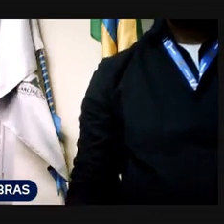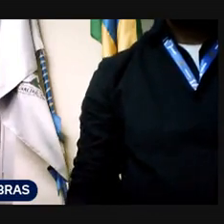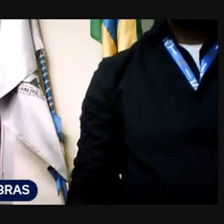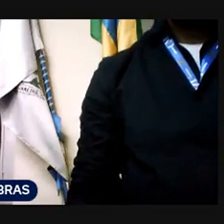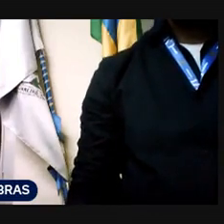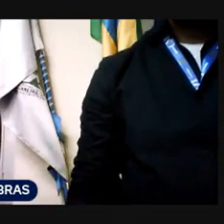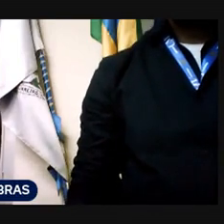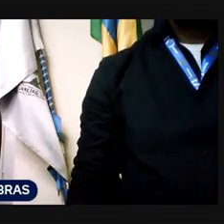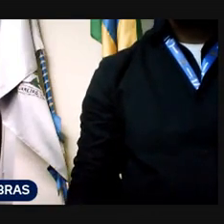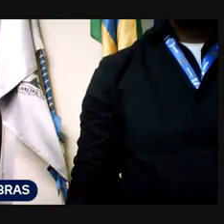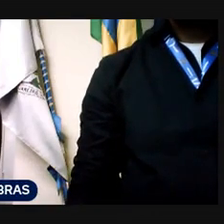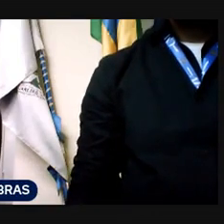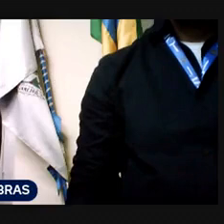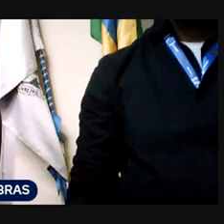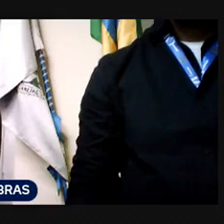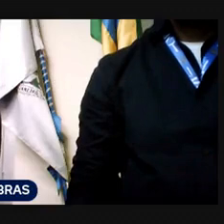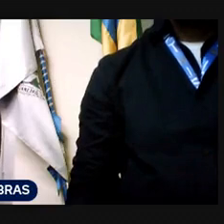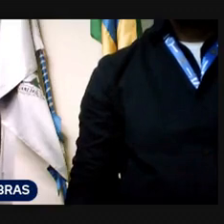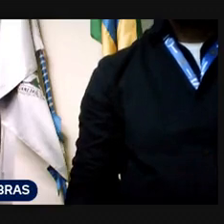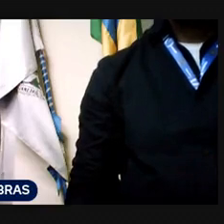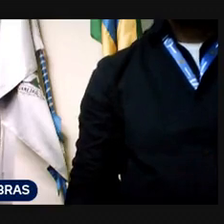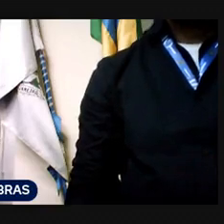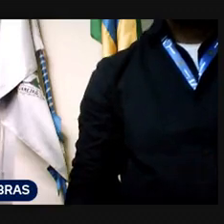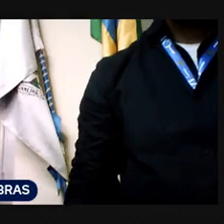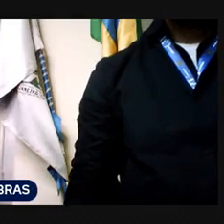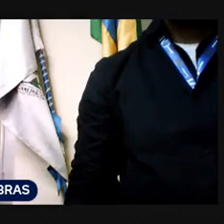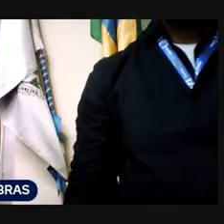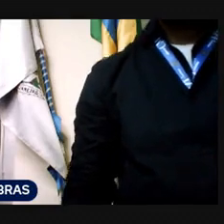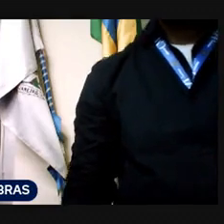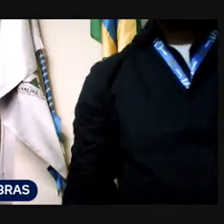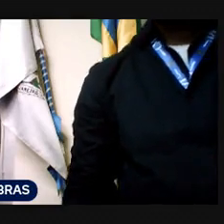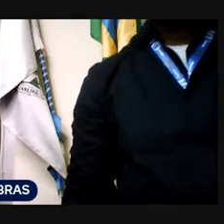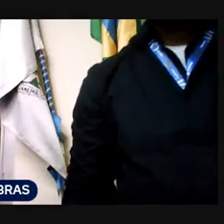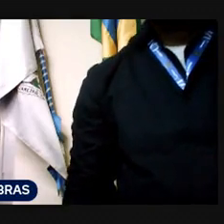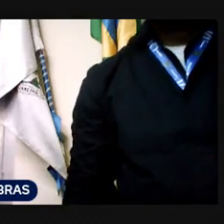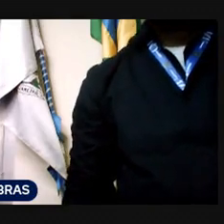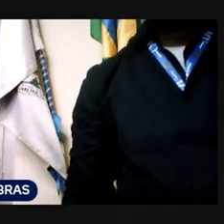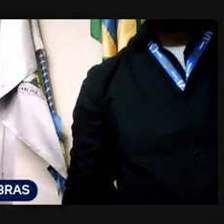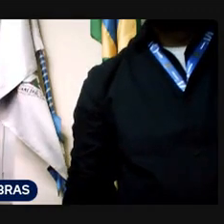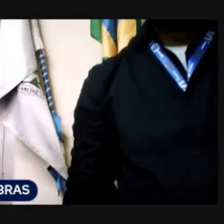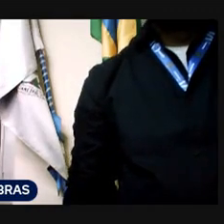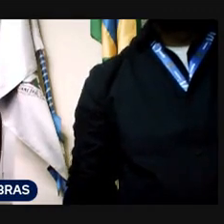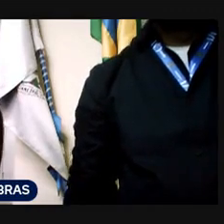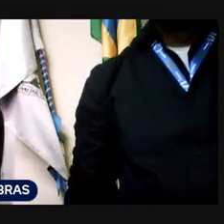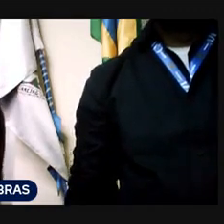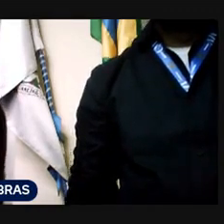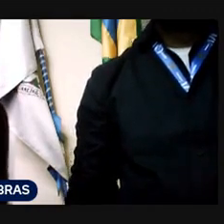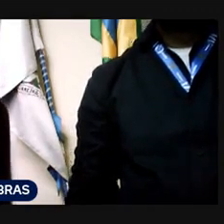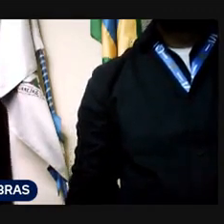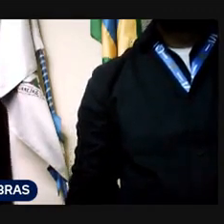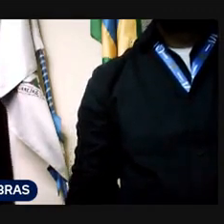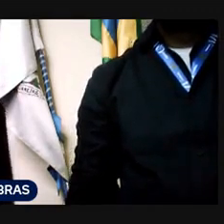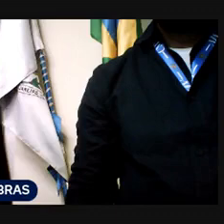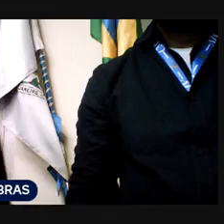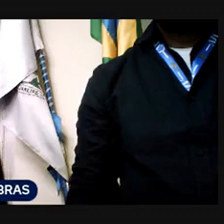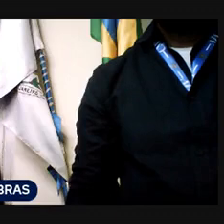Pica-Pau de São Francisco. Eles fazem lá um trabalho de excelência. Quem conhece sabe o que eu estou